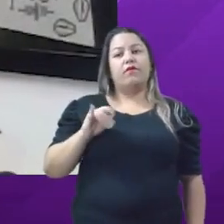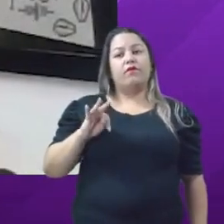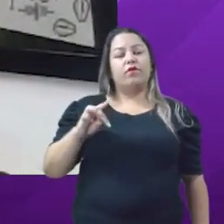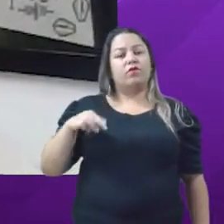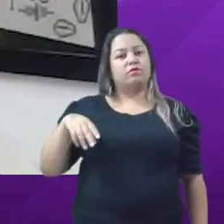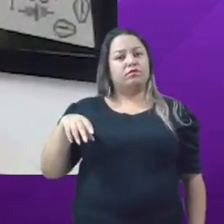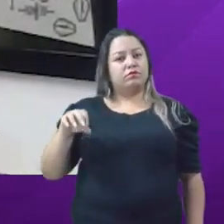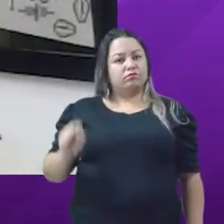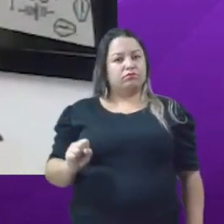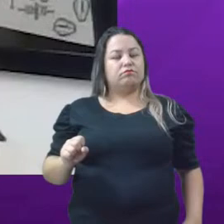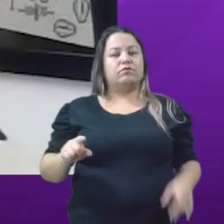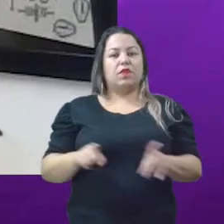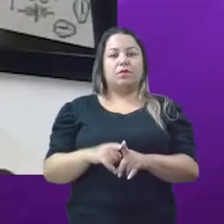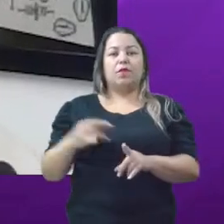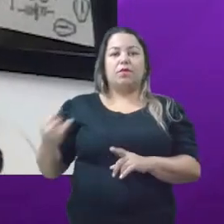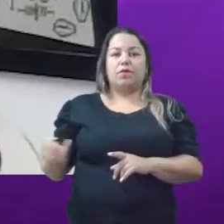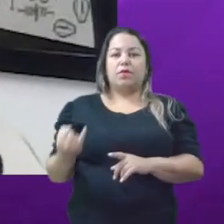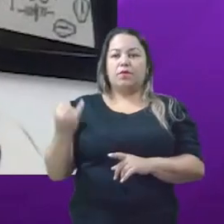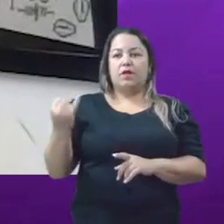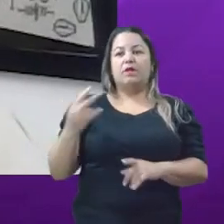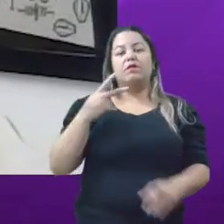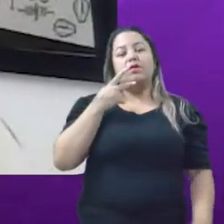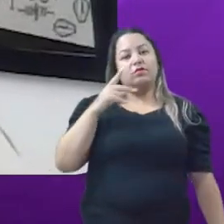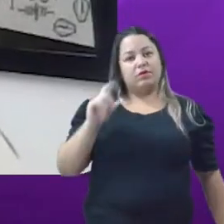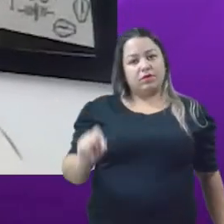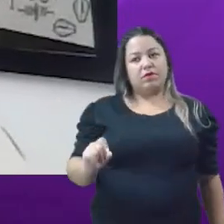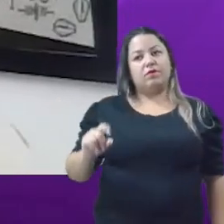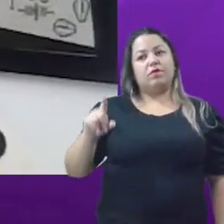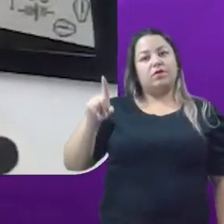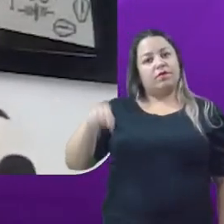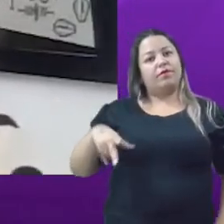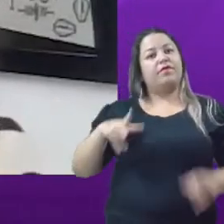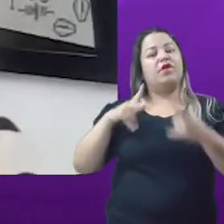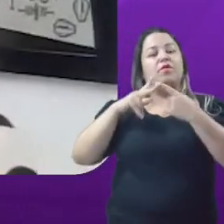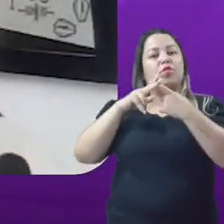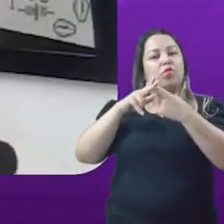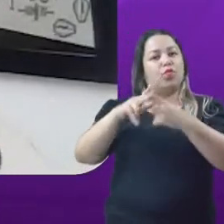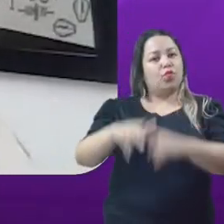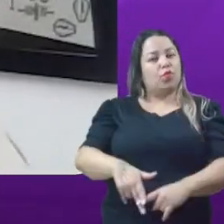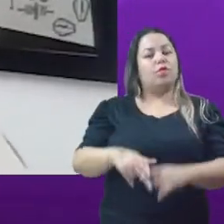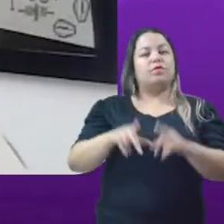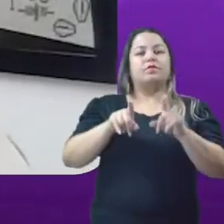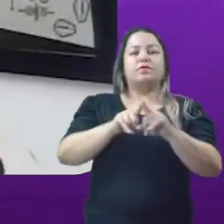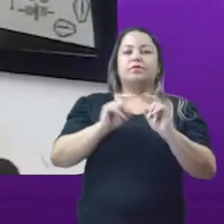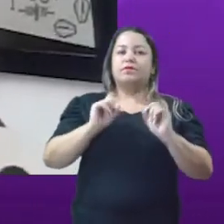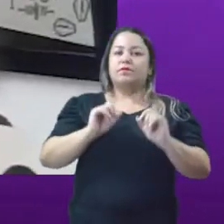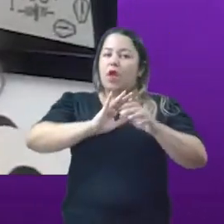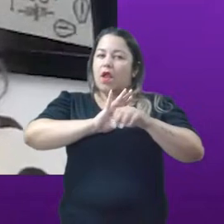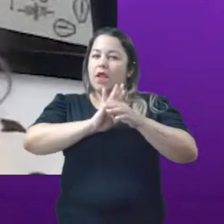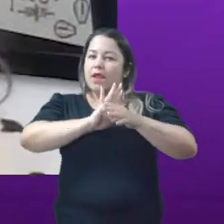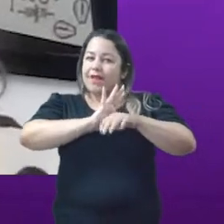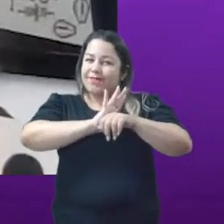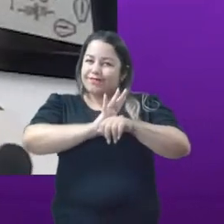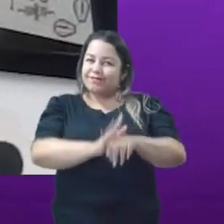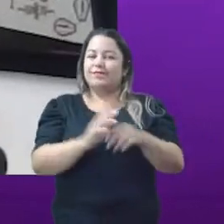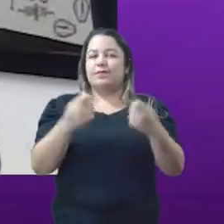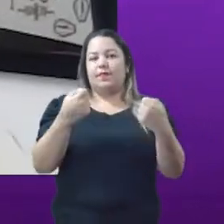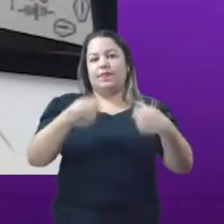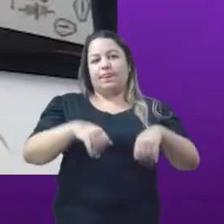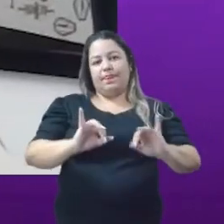gente, é super importante a gente frisar, eles também são ferramentas de opressão e precisam sofrer as